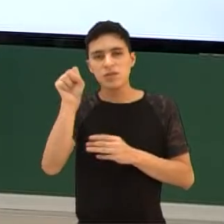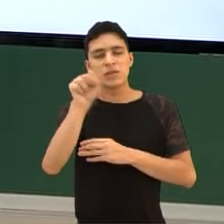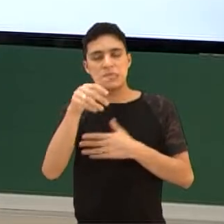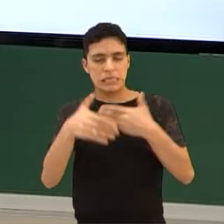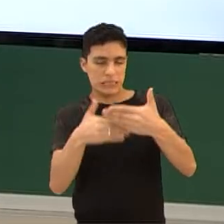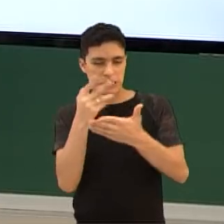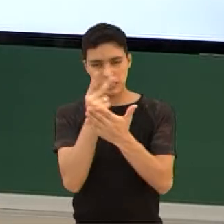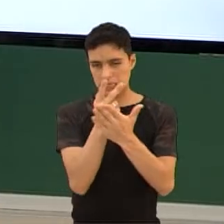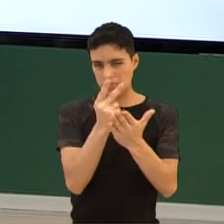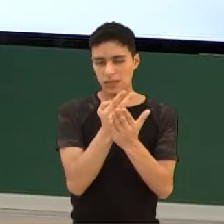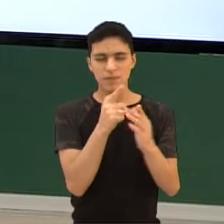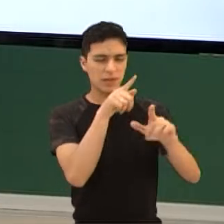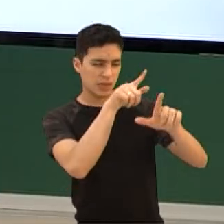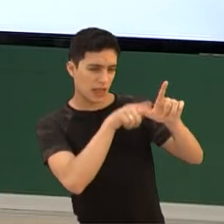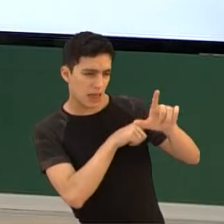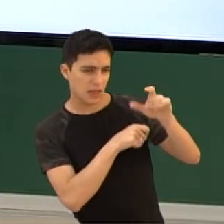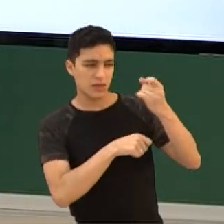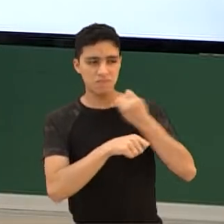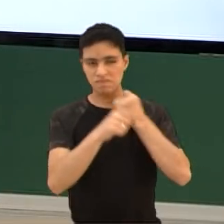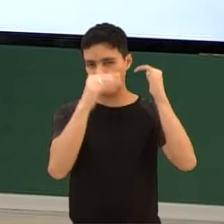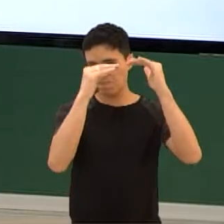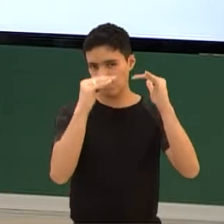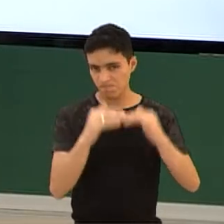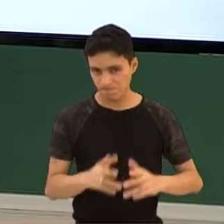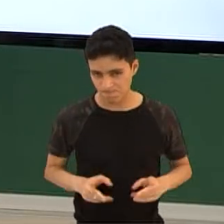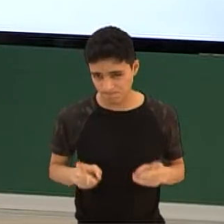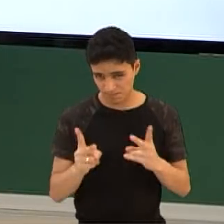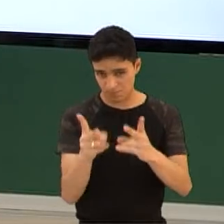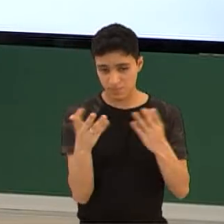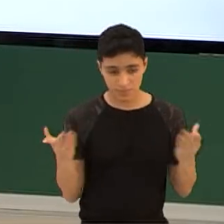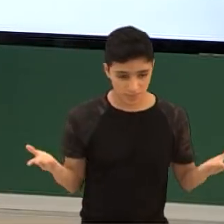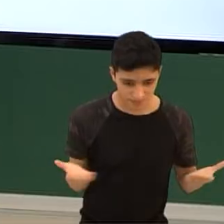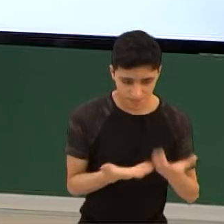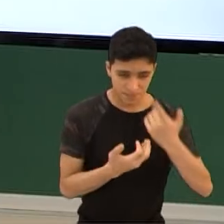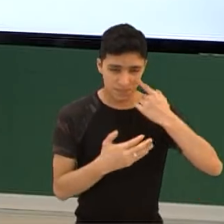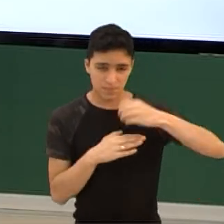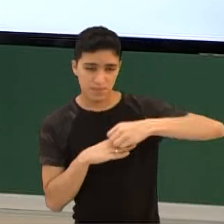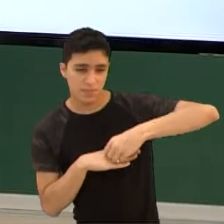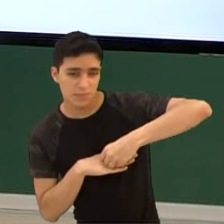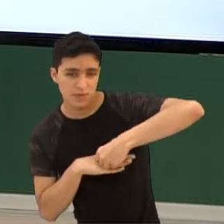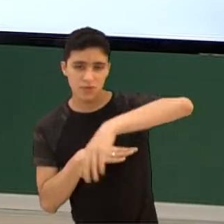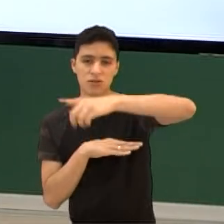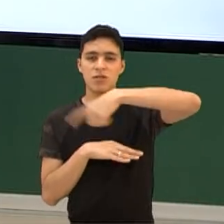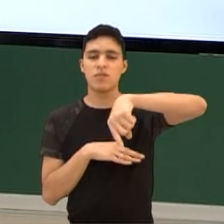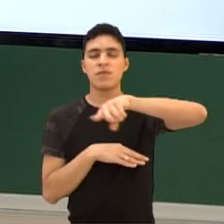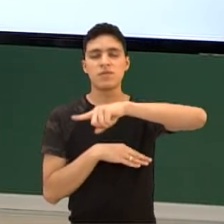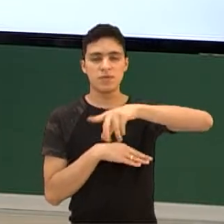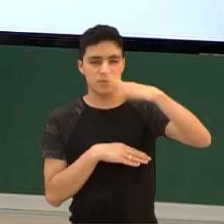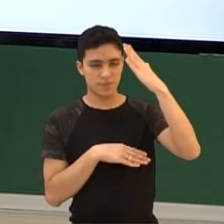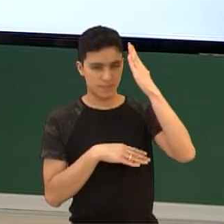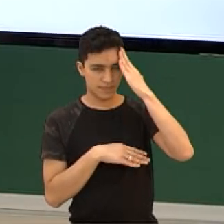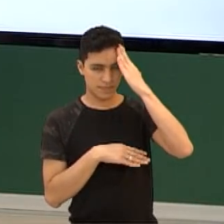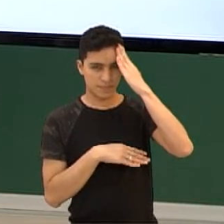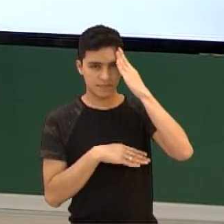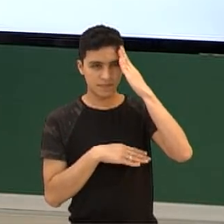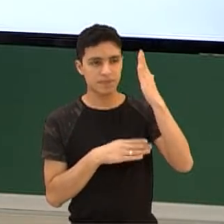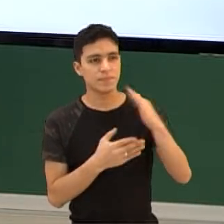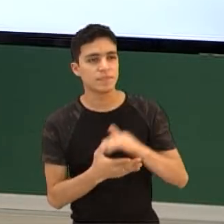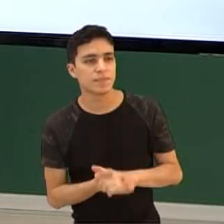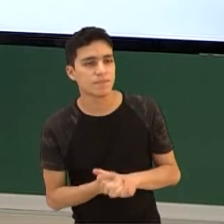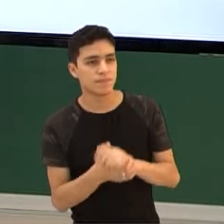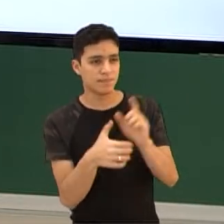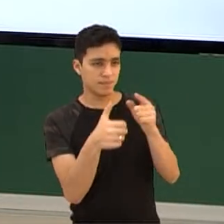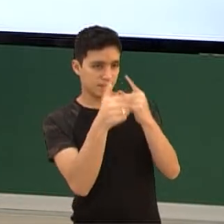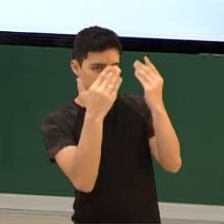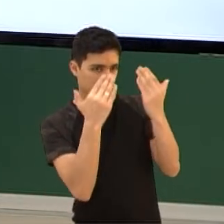e assim por diante, certo? A gente já conversou sobre isso e aqui é a dica fera que eu posso dar para vocês. Bem, primeira coisa, vamos analisar o